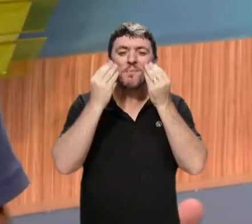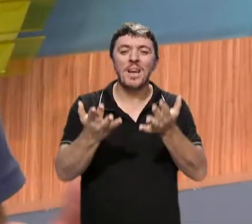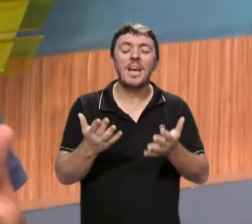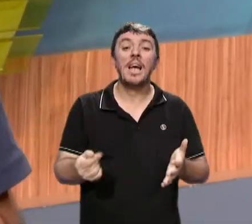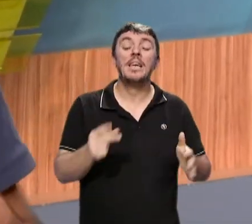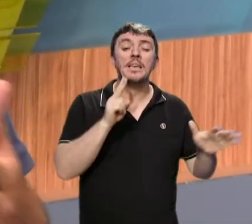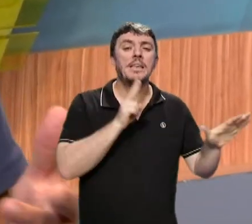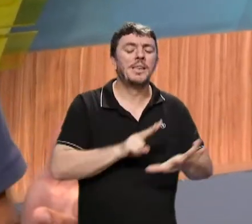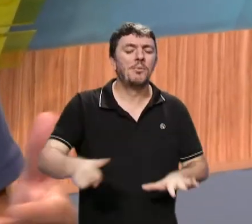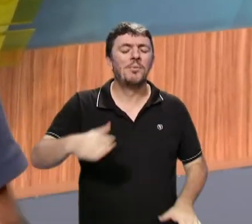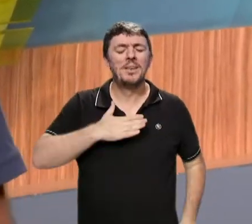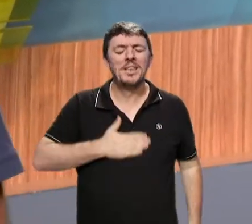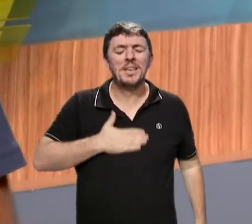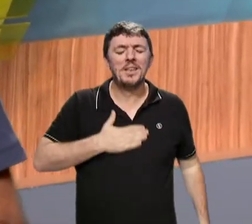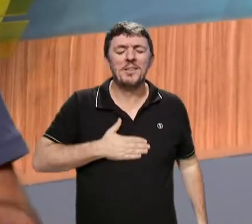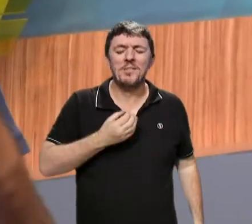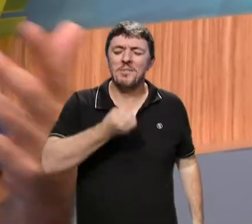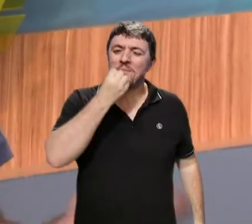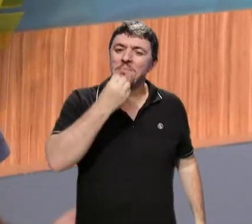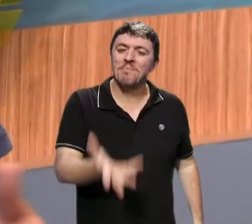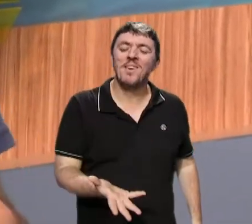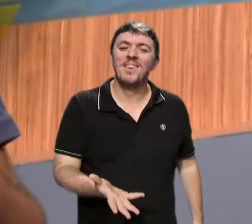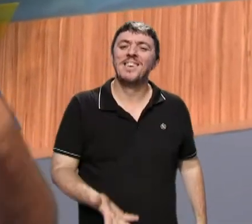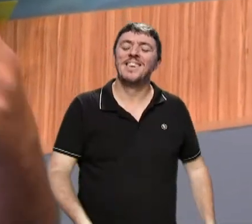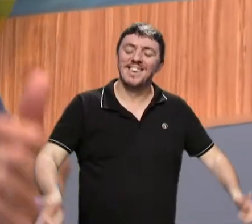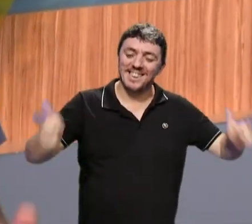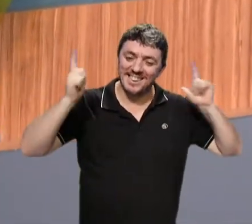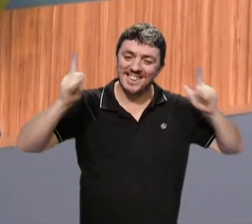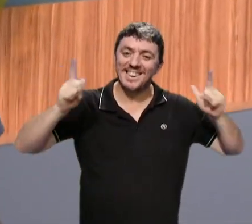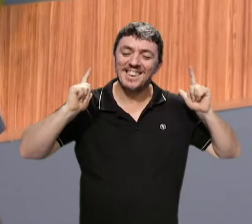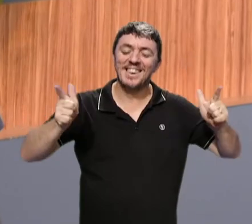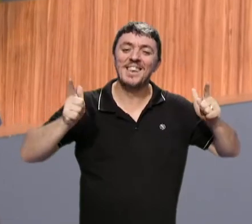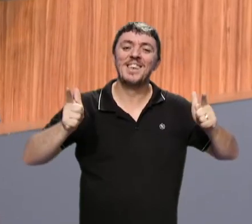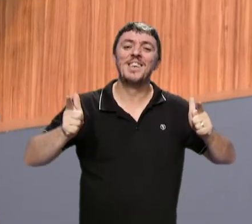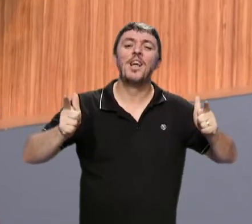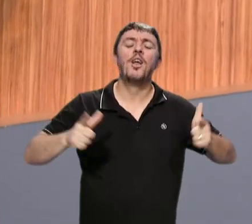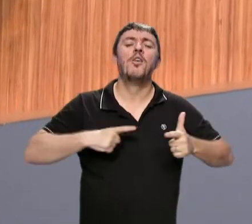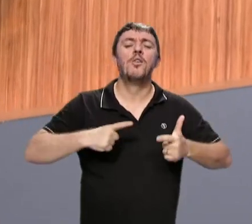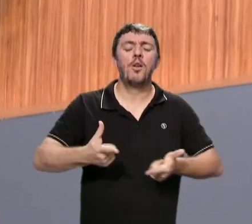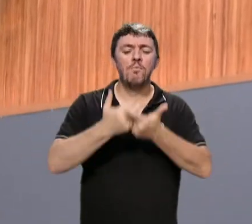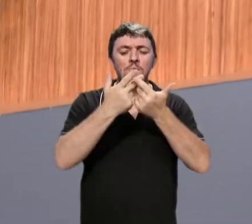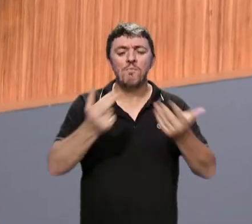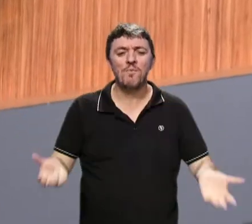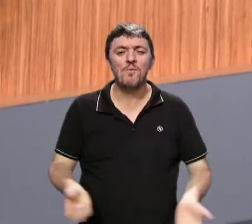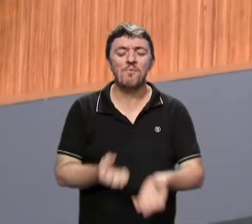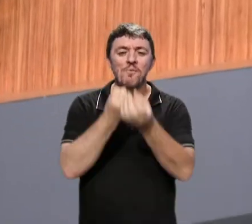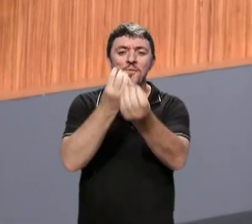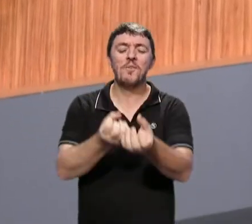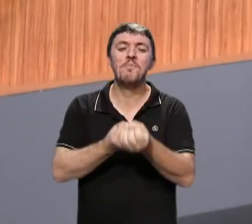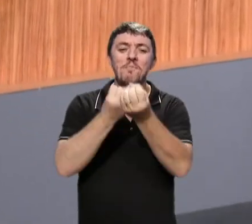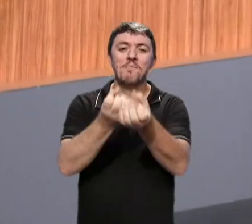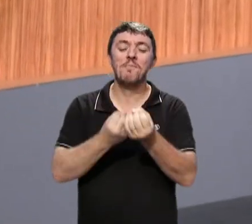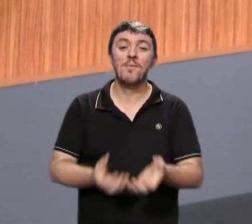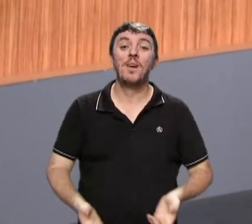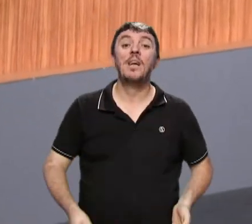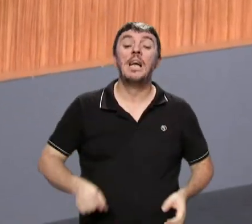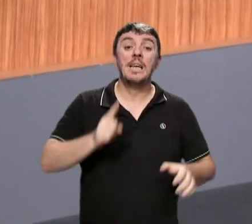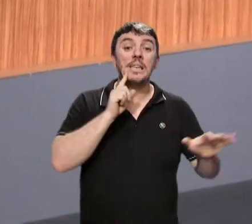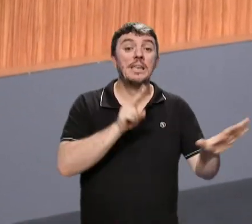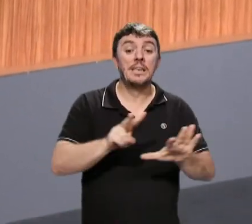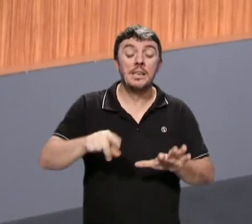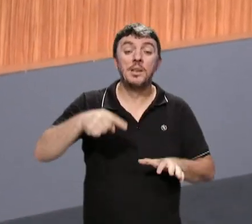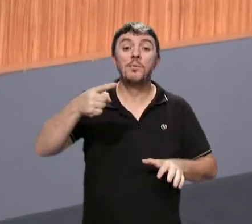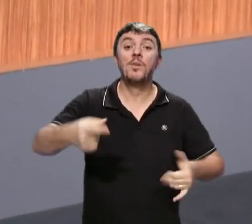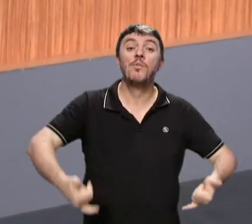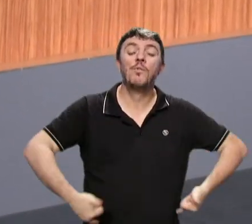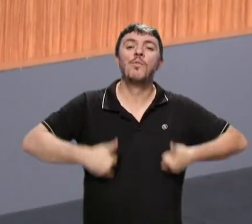semana de agosto muito gostosa e muito divertida e cheia de informação, isso que é o mais importante. Na semana que vem tem aniversário da TV Tech, a gente vai